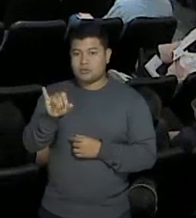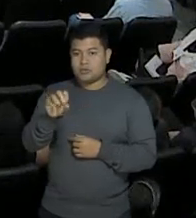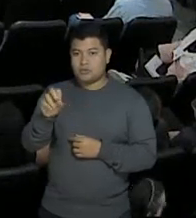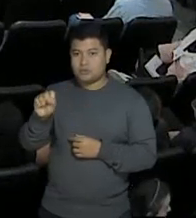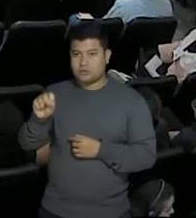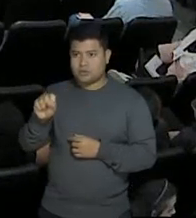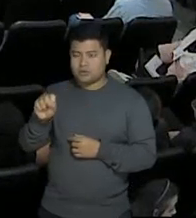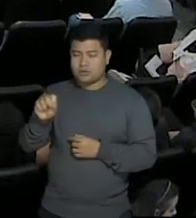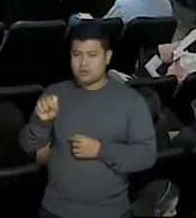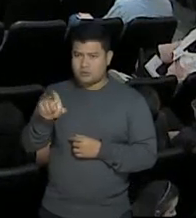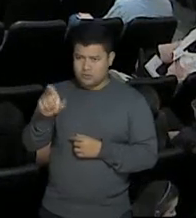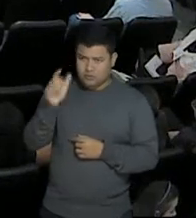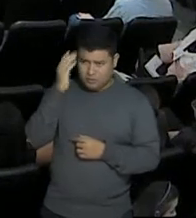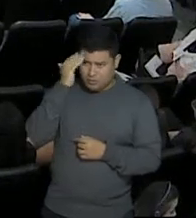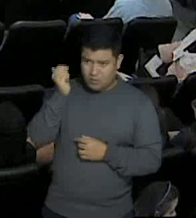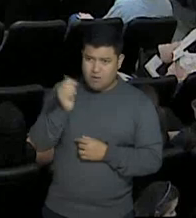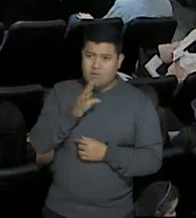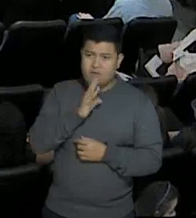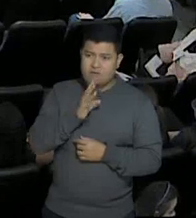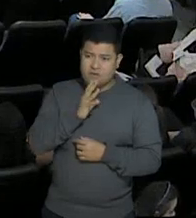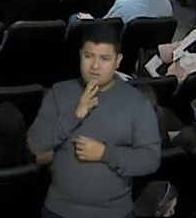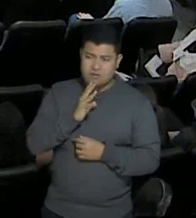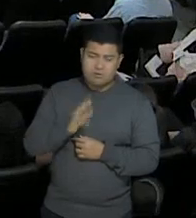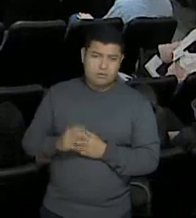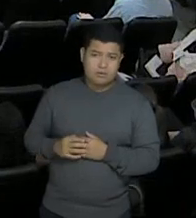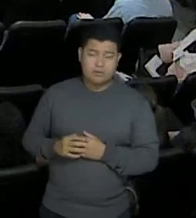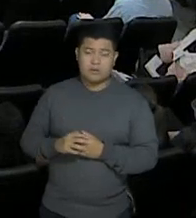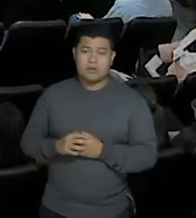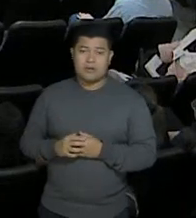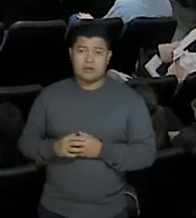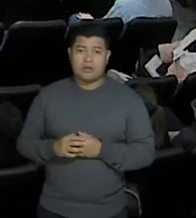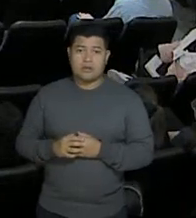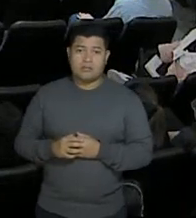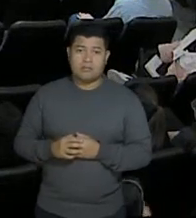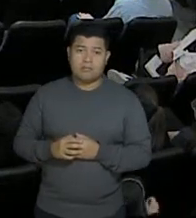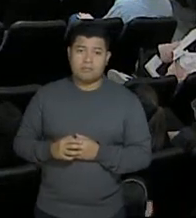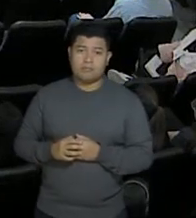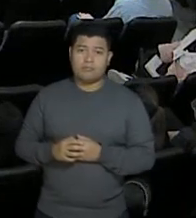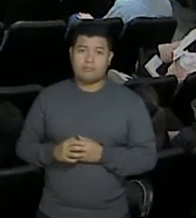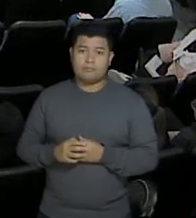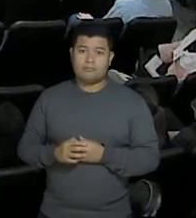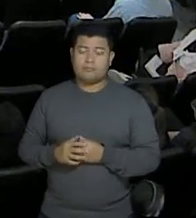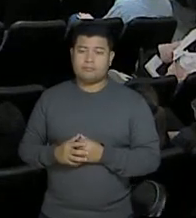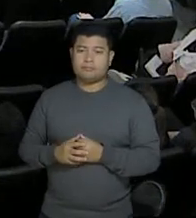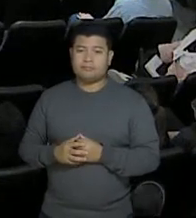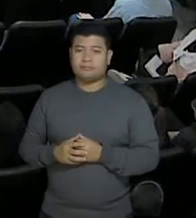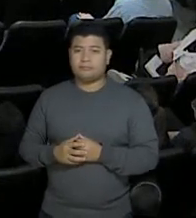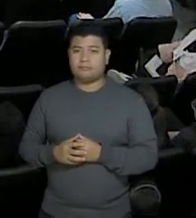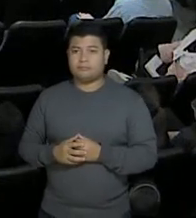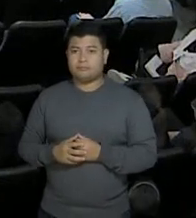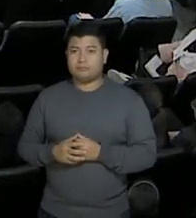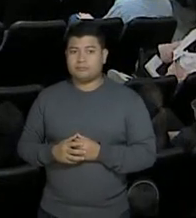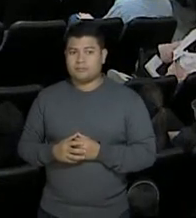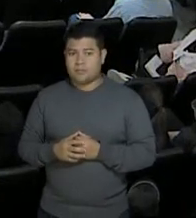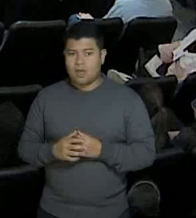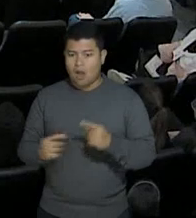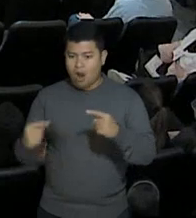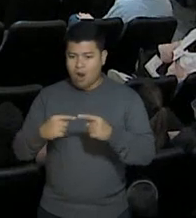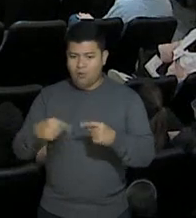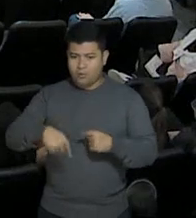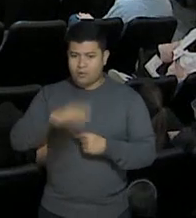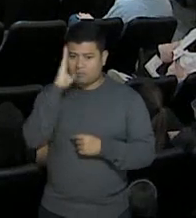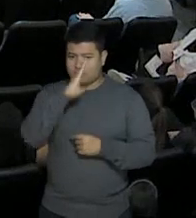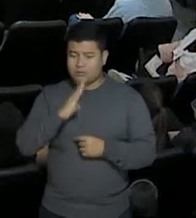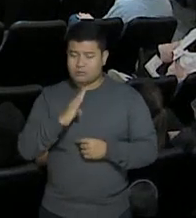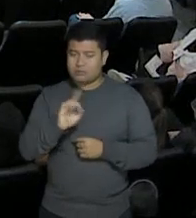brasileiro? Eu acho que sim. Como que chama? Rybelsus. Eu acho que ele